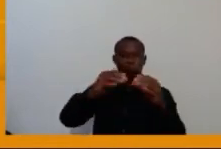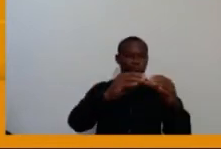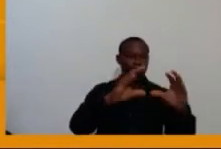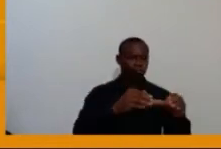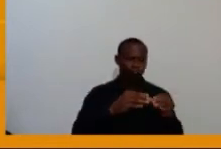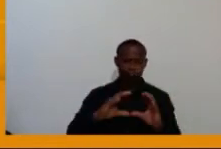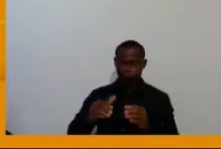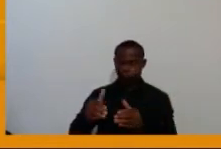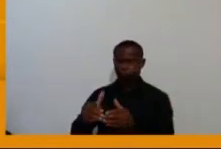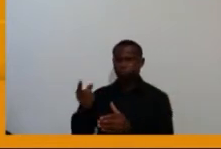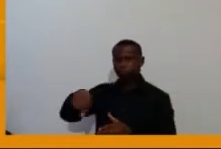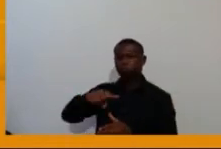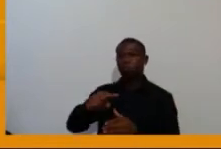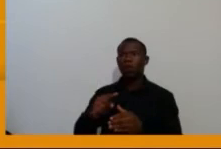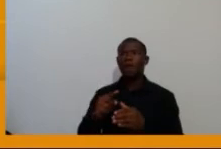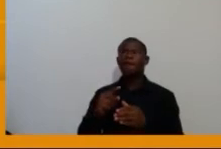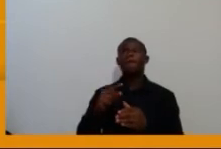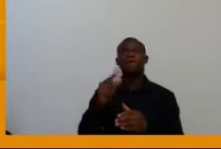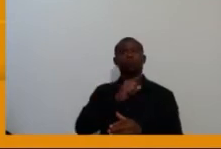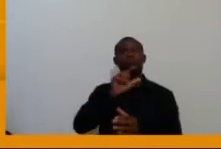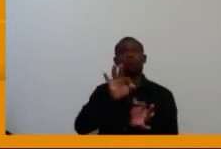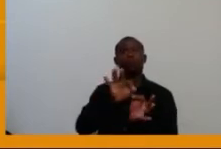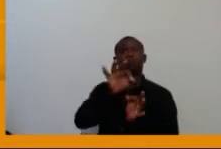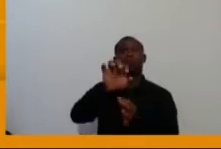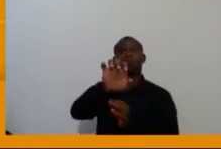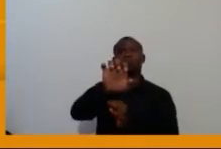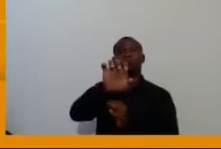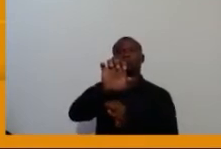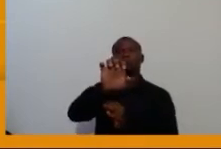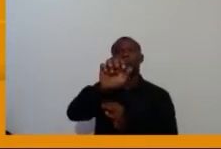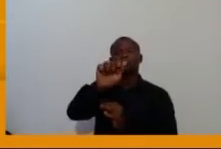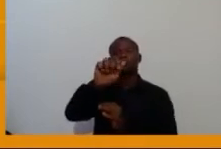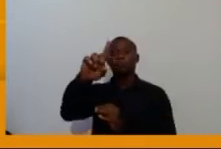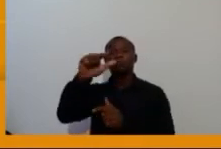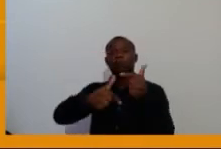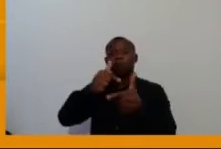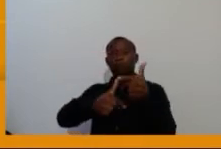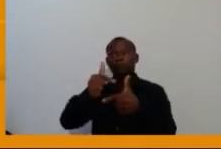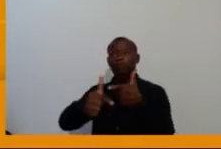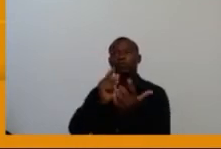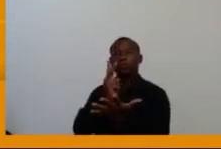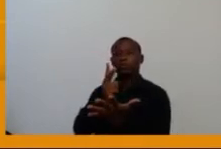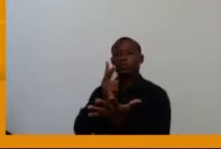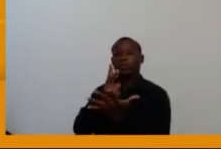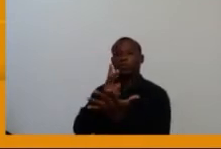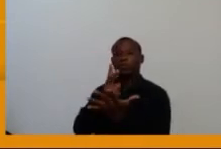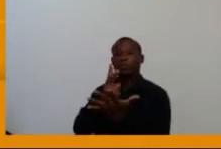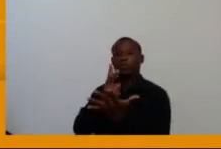atuações, e nesse momento há um compartilhamento muito interessante de experiências,